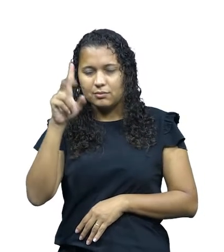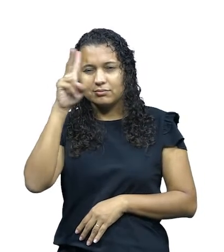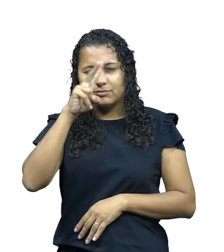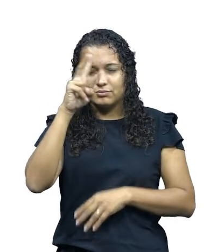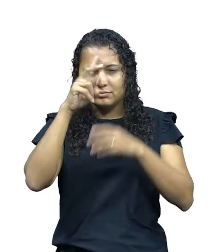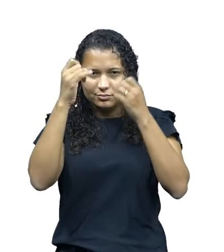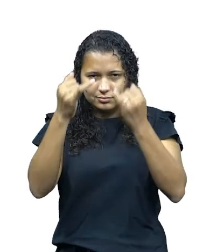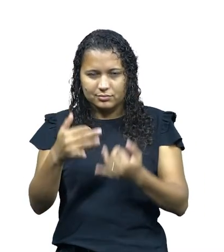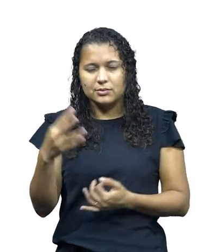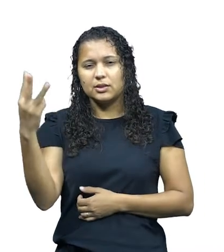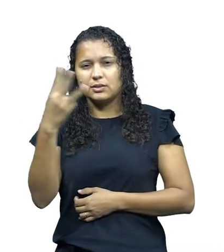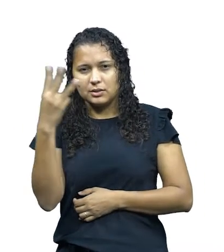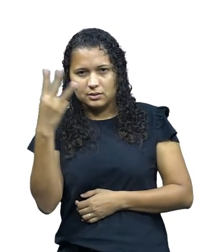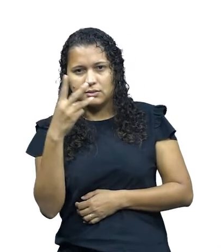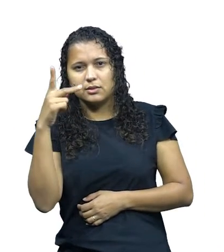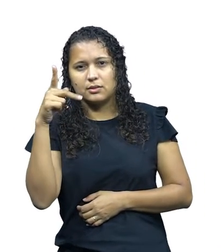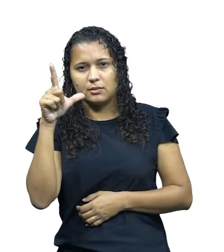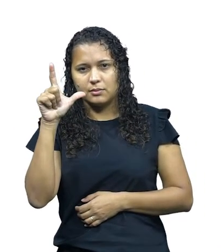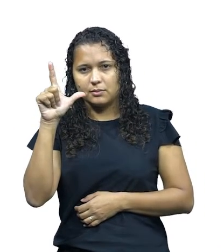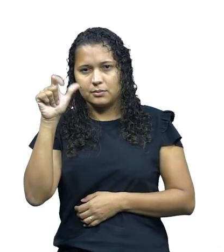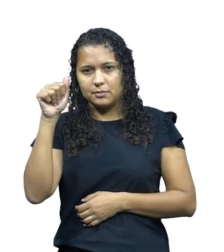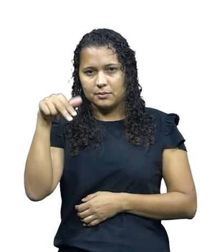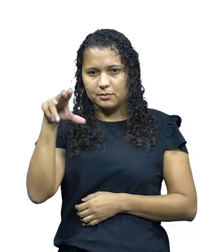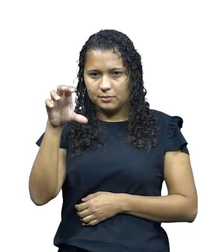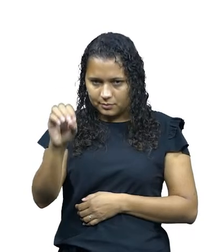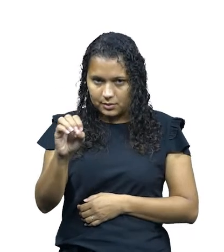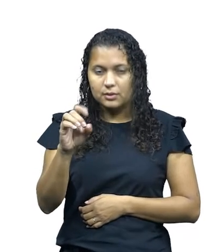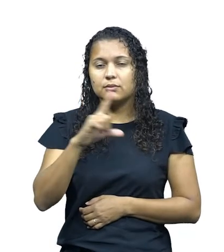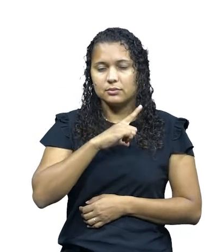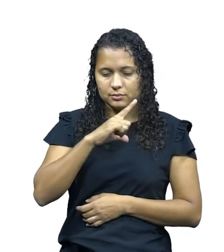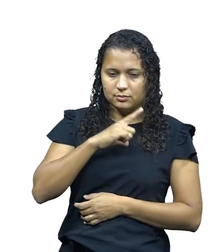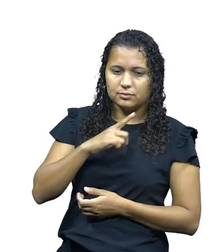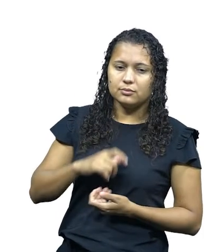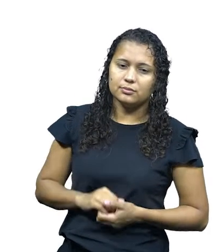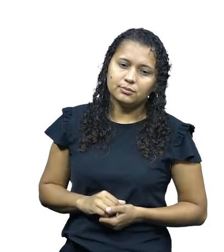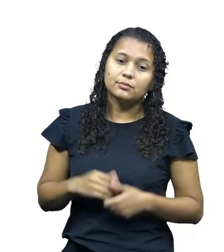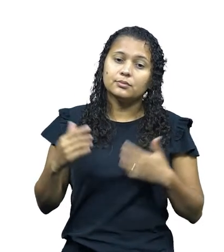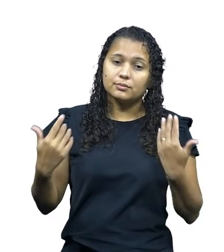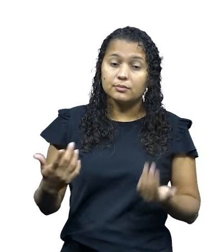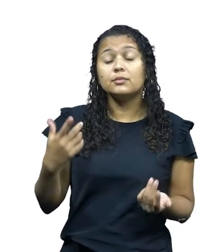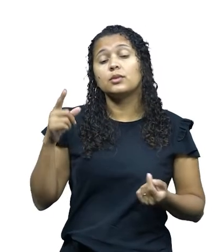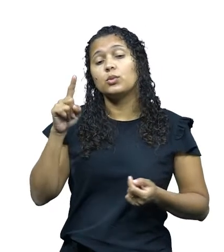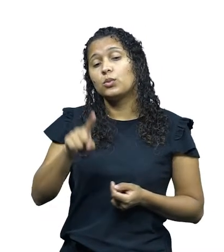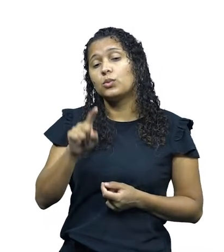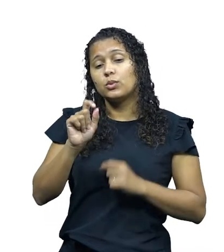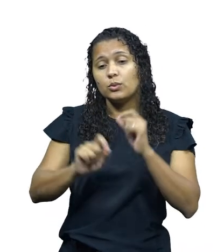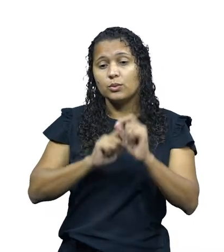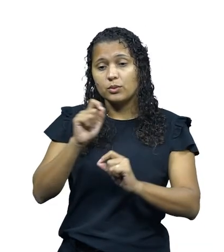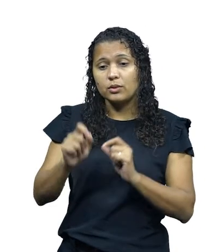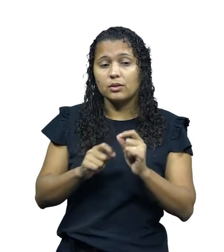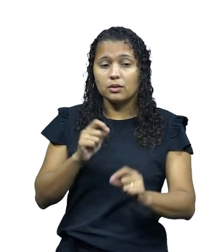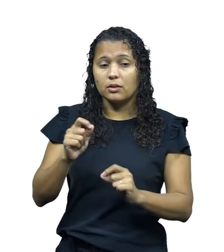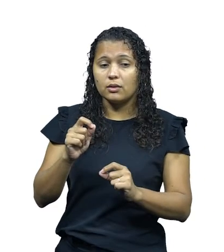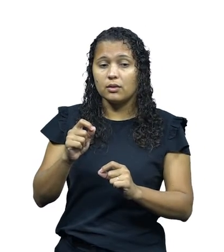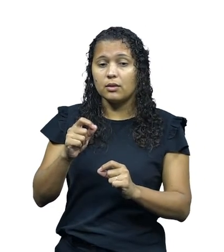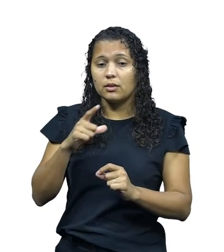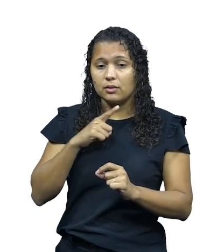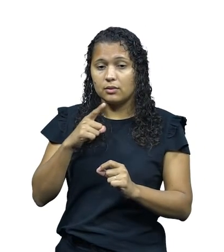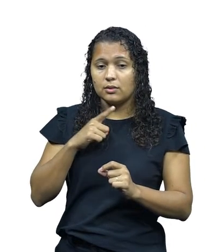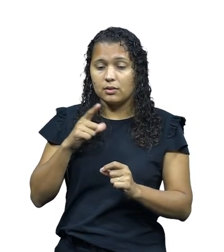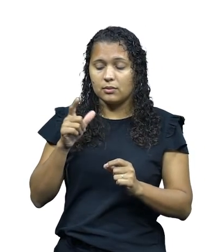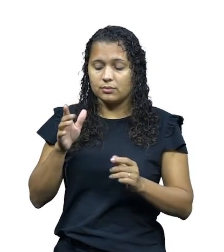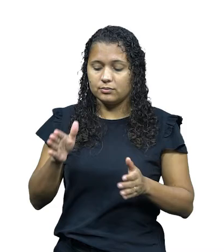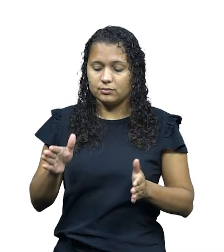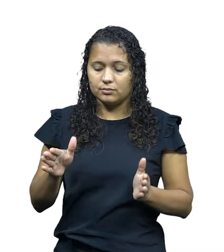de projeção. Como eu tinha falado, existe um terceiro plano de projeção no primeiro diedro. Este plano, ele é, ao mesmo